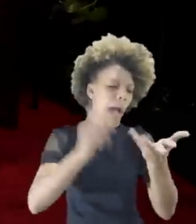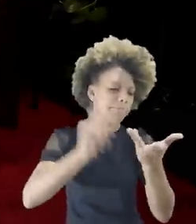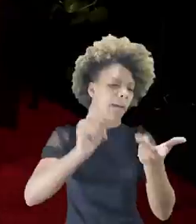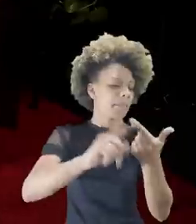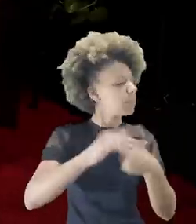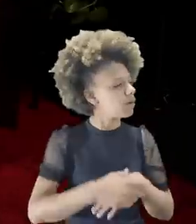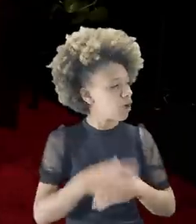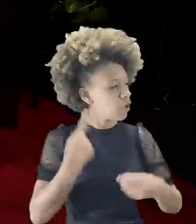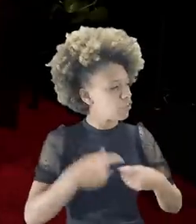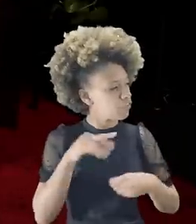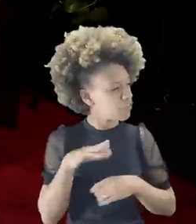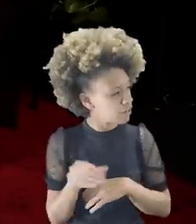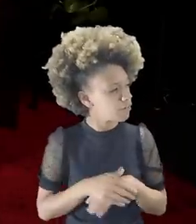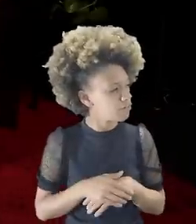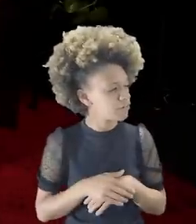papai